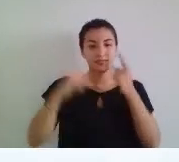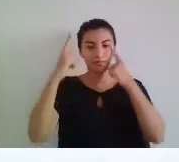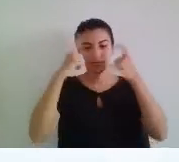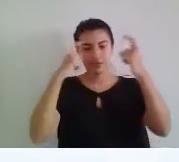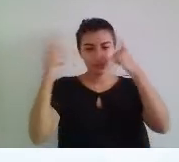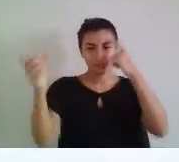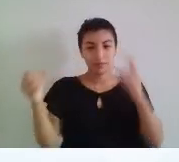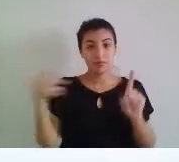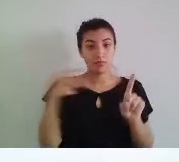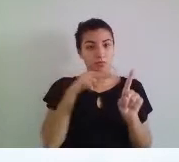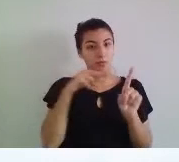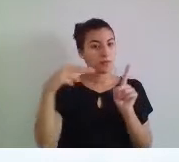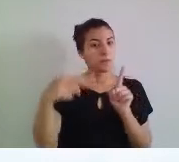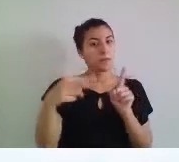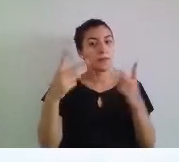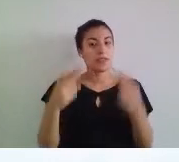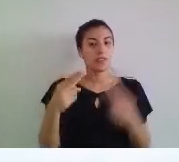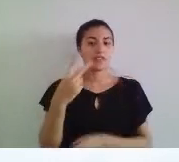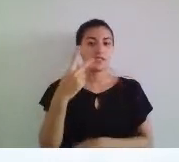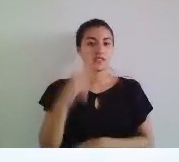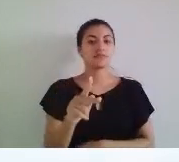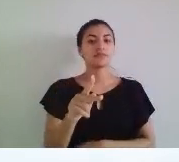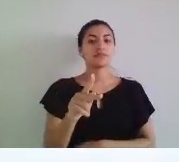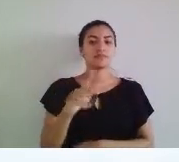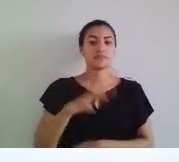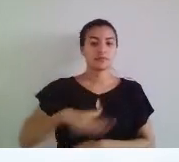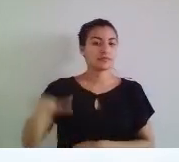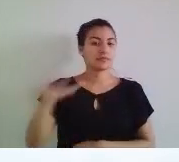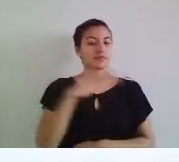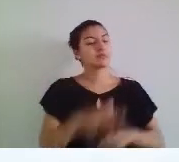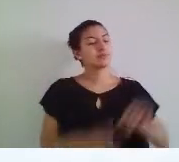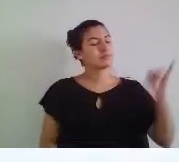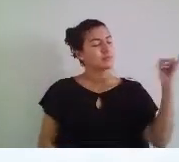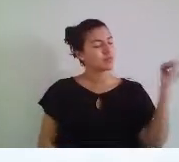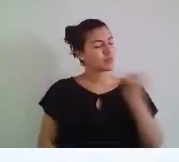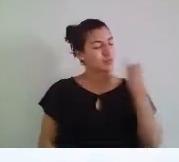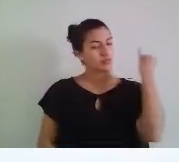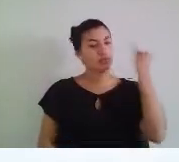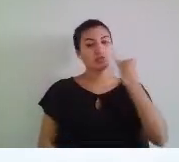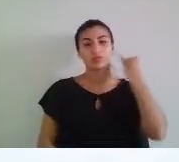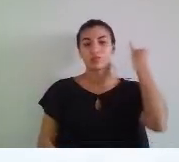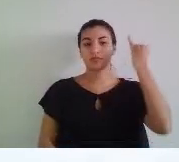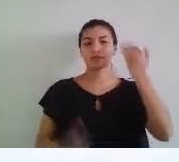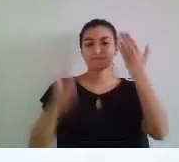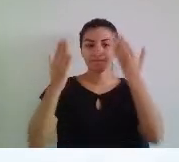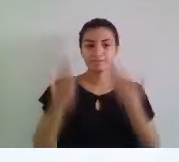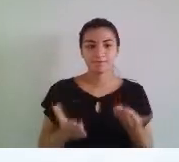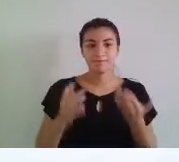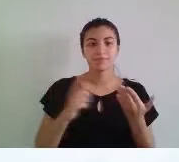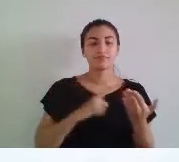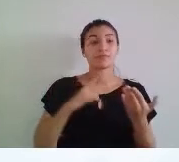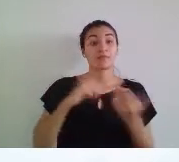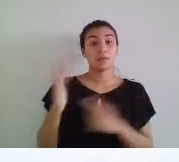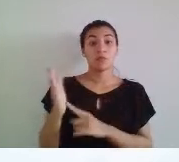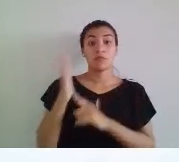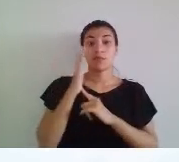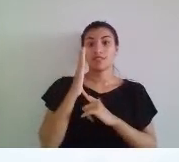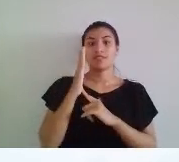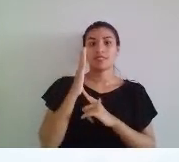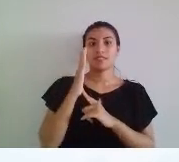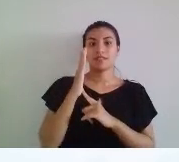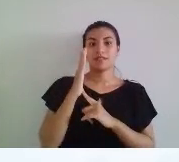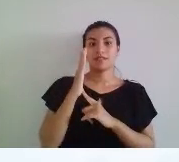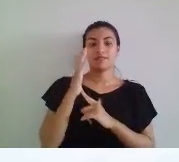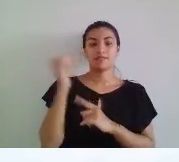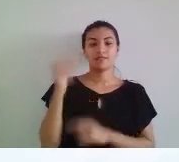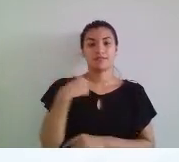novo olhar, como é o seu caso. Extremamente importante você colocar uma lupa na ambivalência do